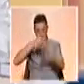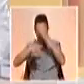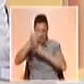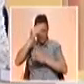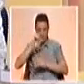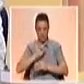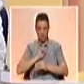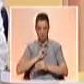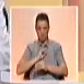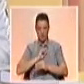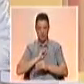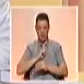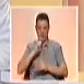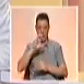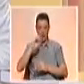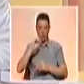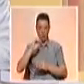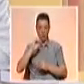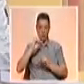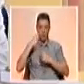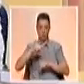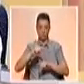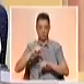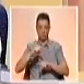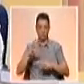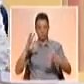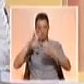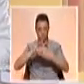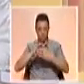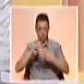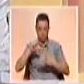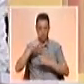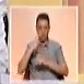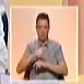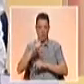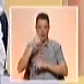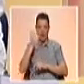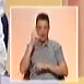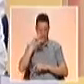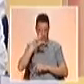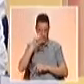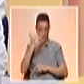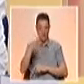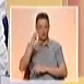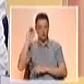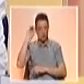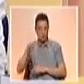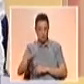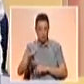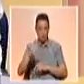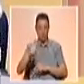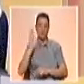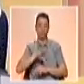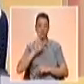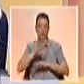nossa pegada ecológica e que tem muito a ver com o lixo, com o lixo que nós produzimos, com a poluição